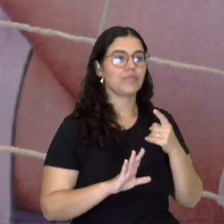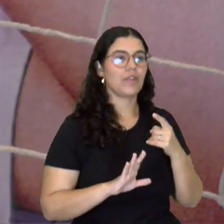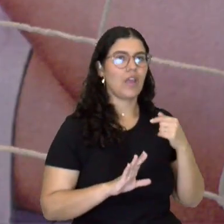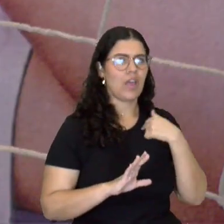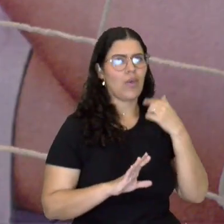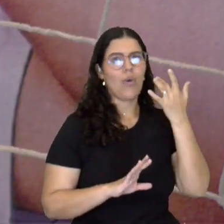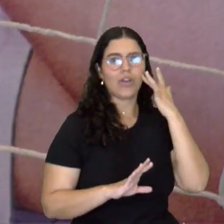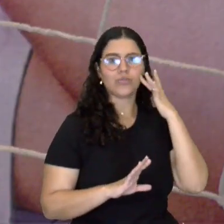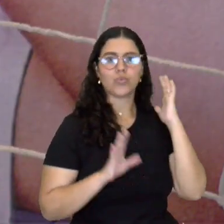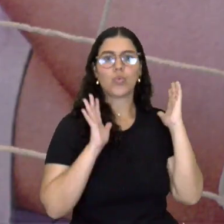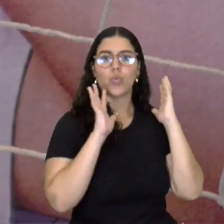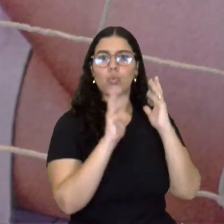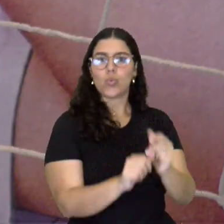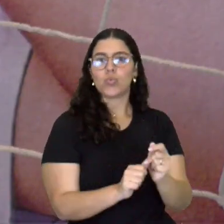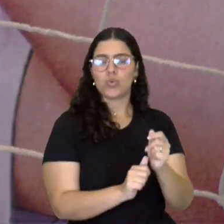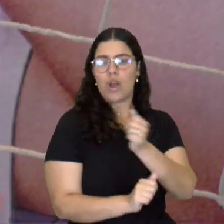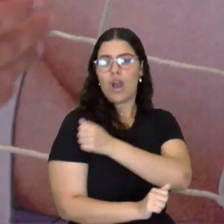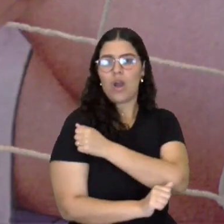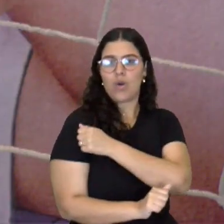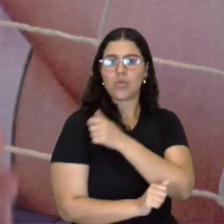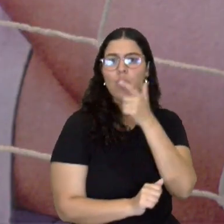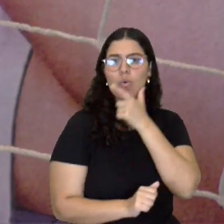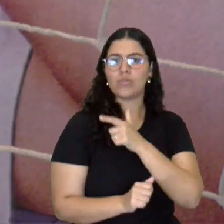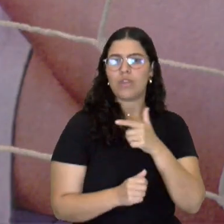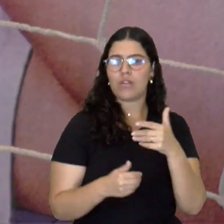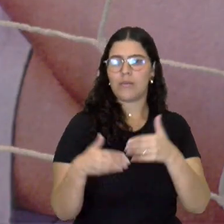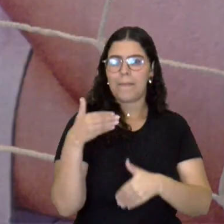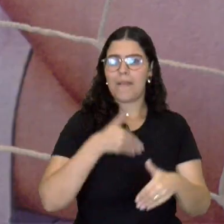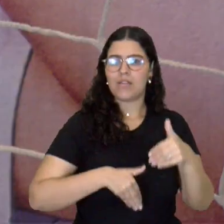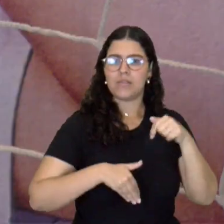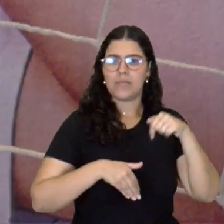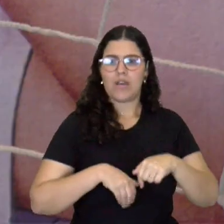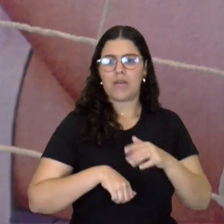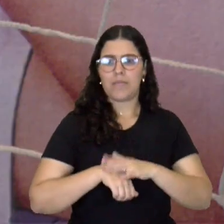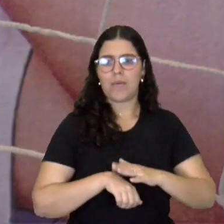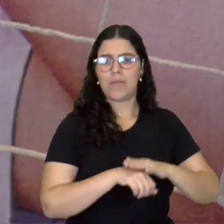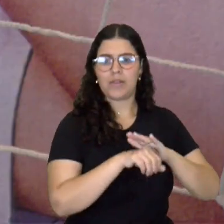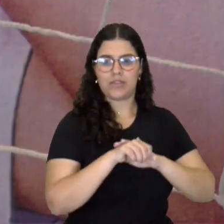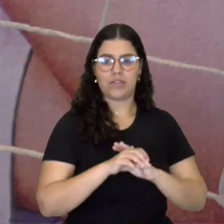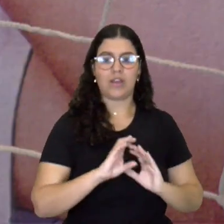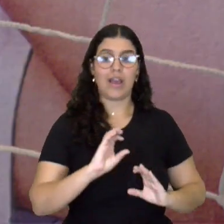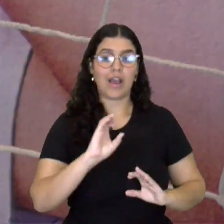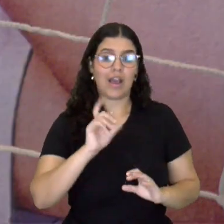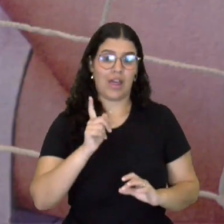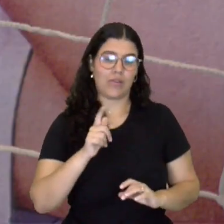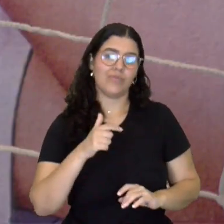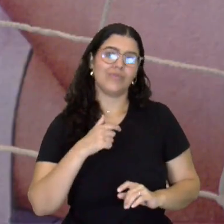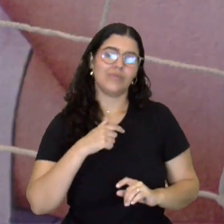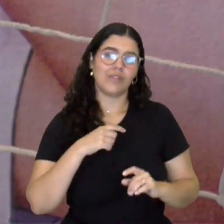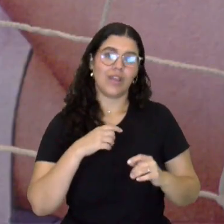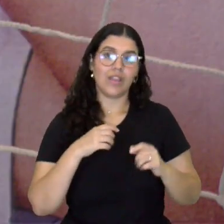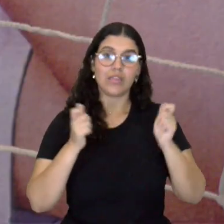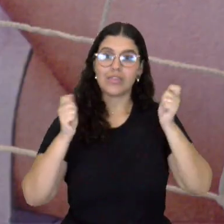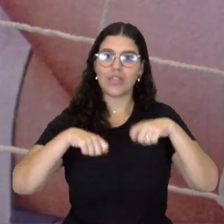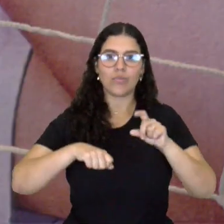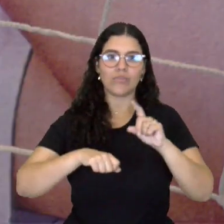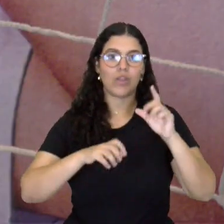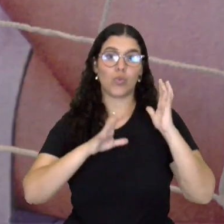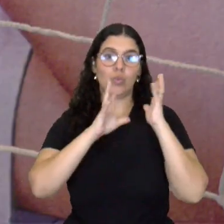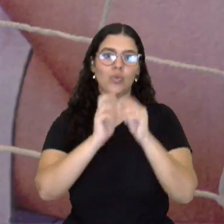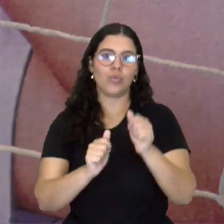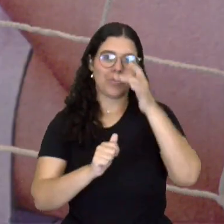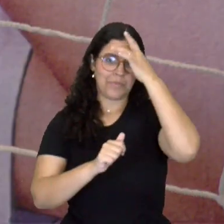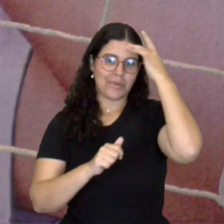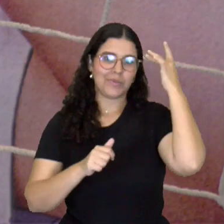processo, né? A gente acaba, por uma questão, como a senhora estava falando, numérica, acaba precisando fazer uma espécie de seleção